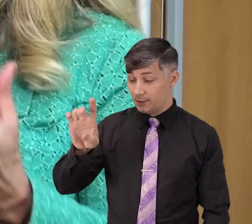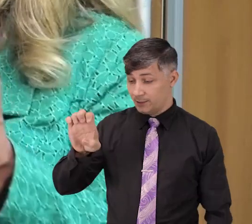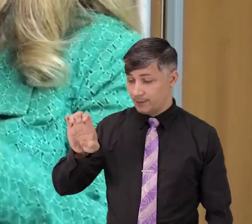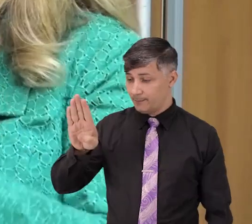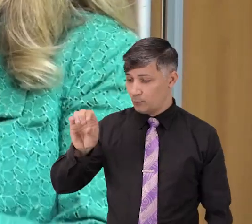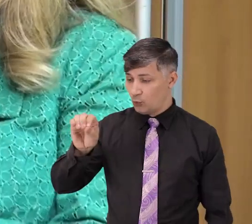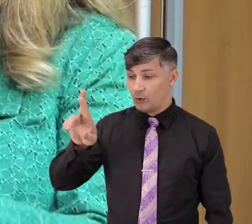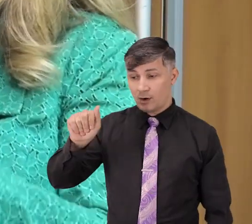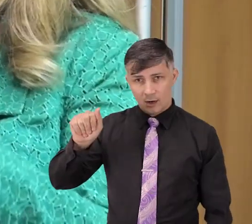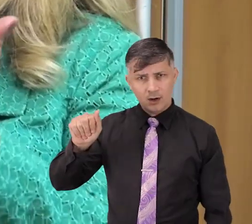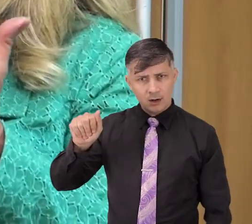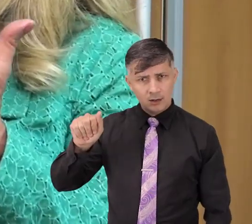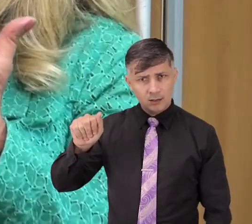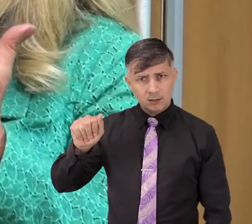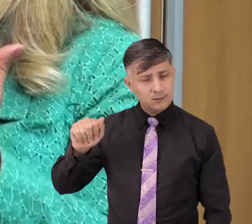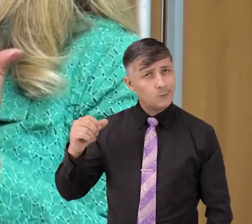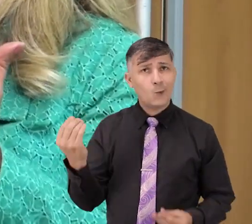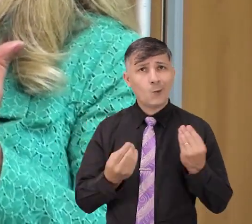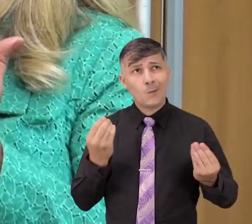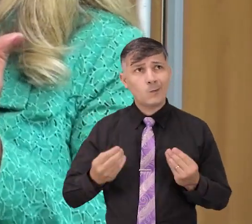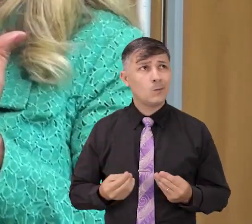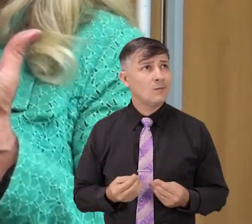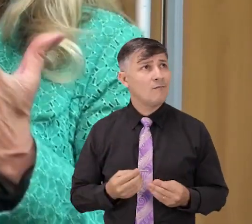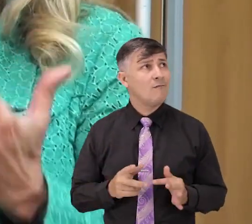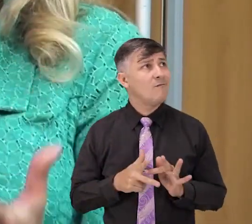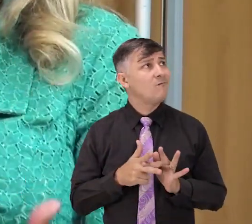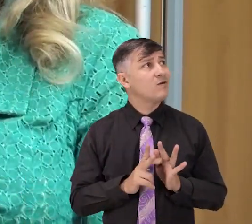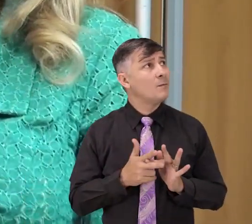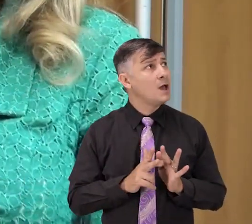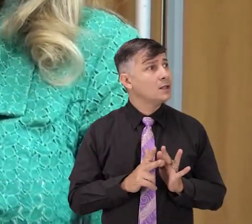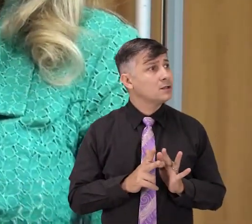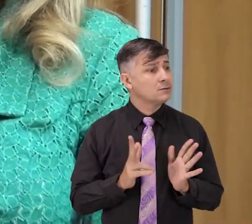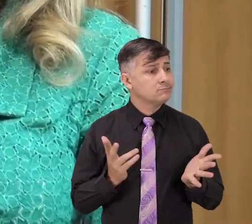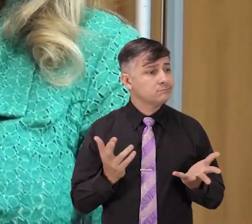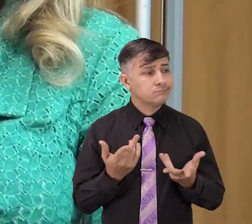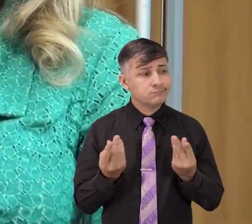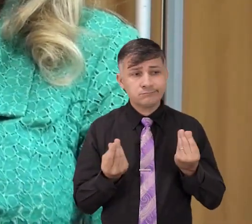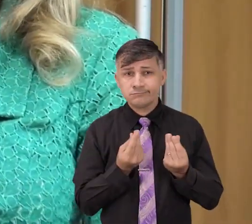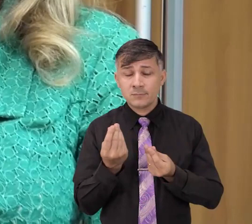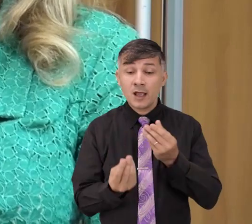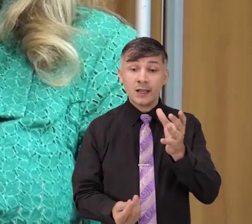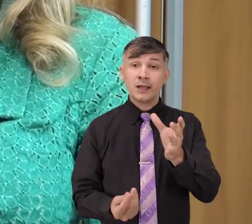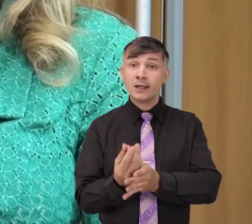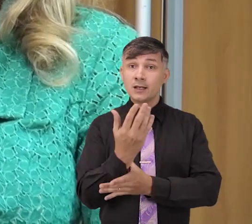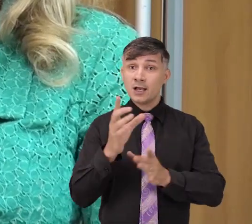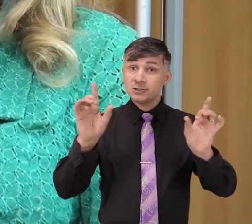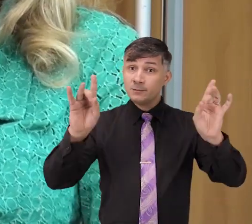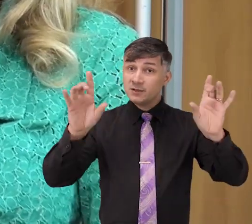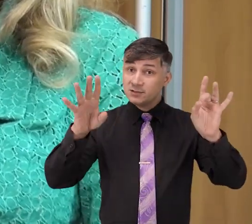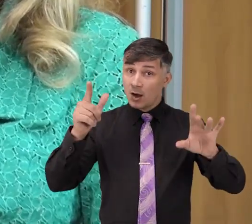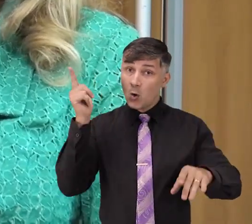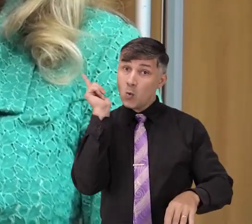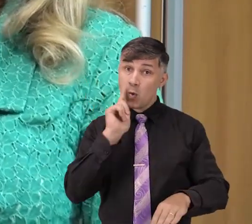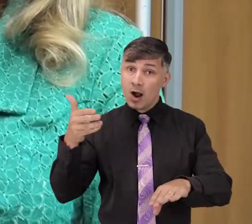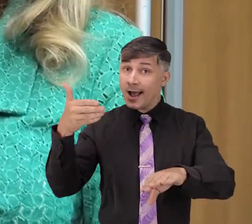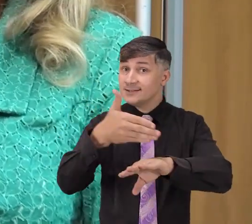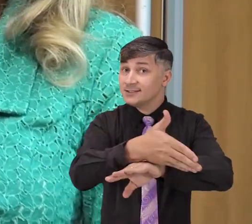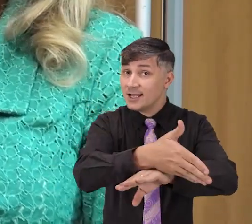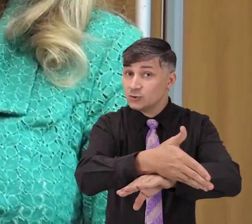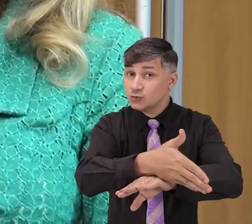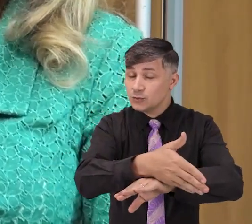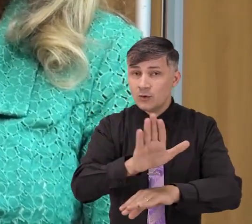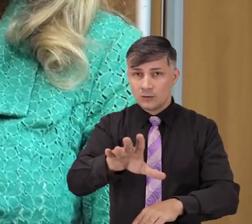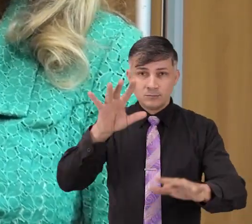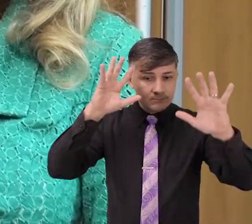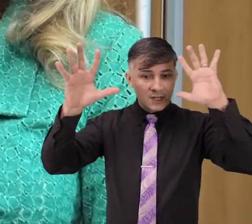coisa especial para que ela pudesse ter acesso. Vocês imaginem, e aí, já que nós estamos falando em advocacia, né,